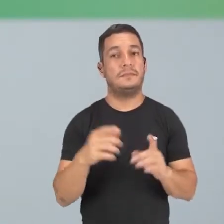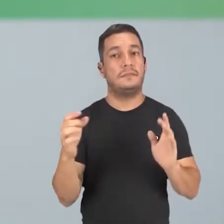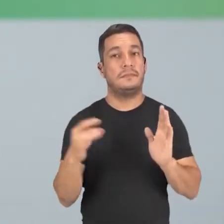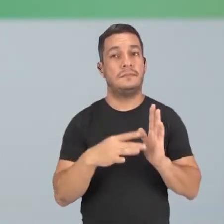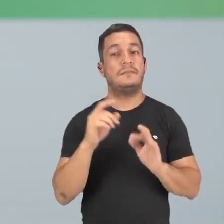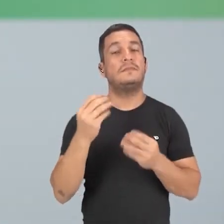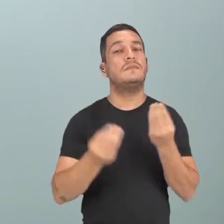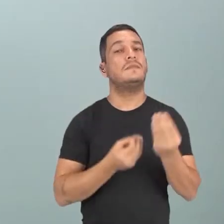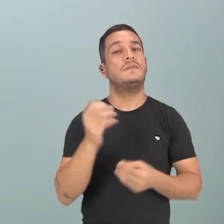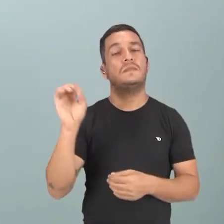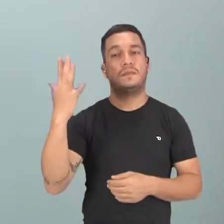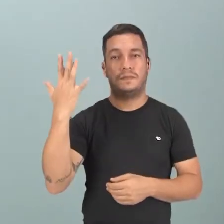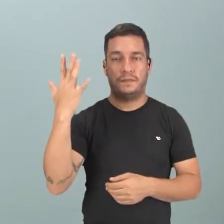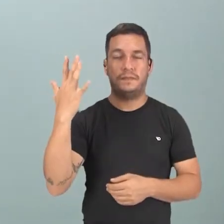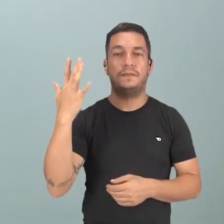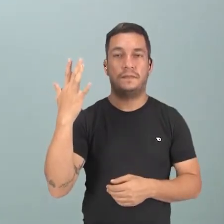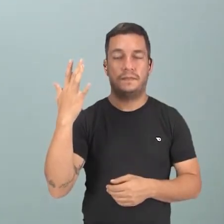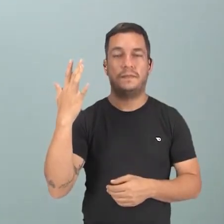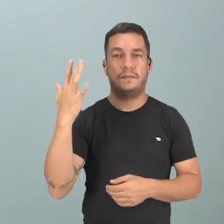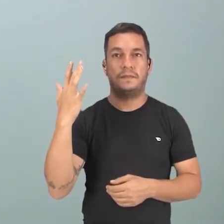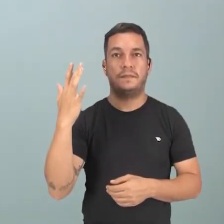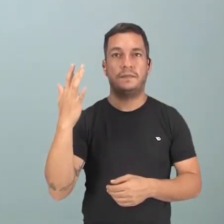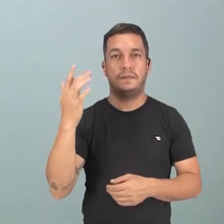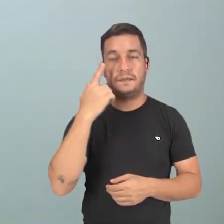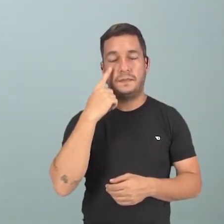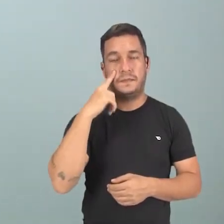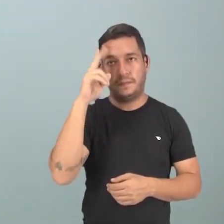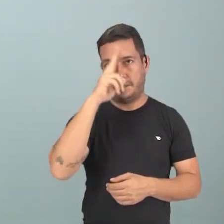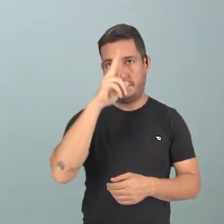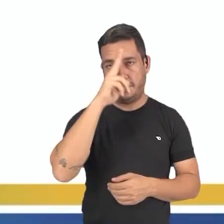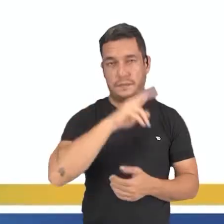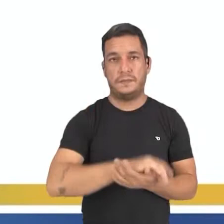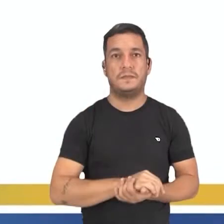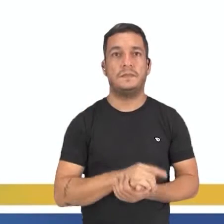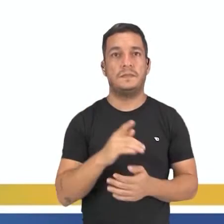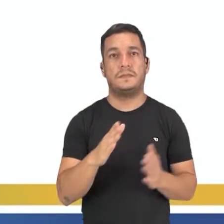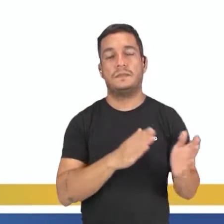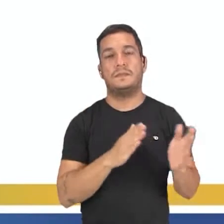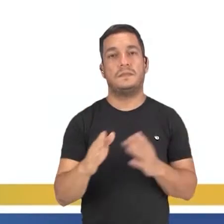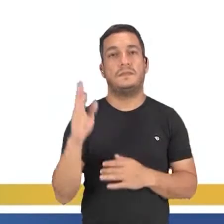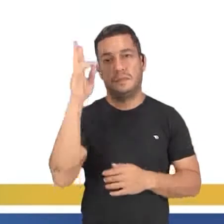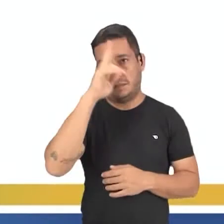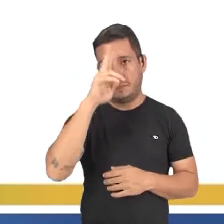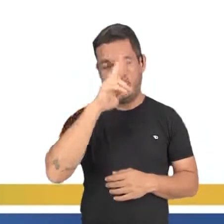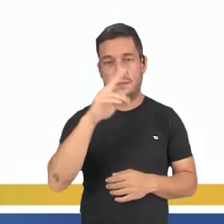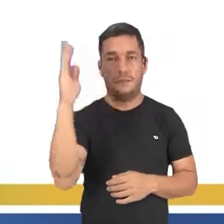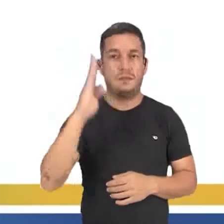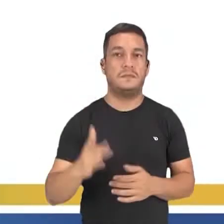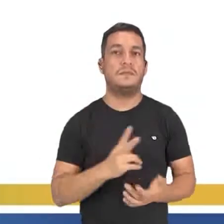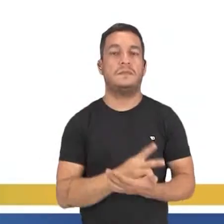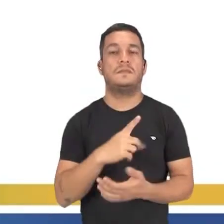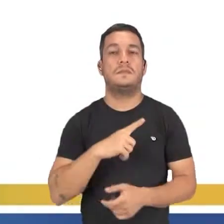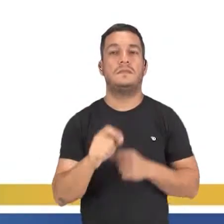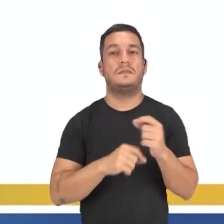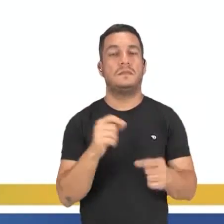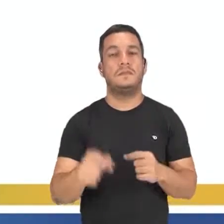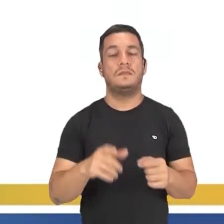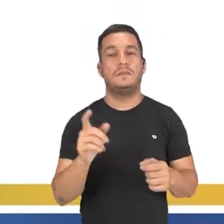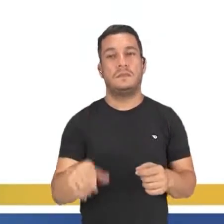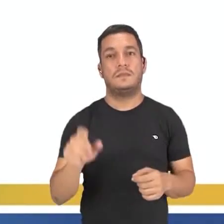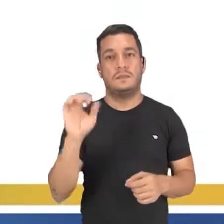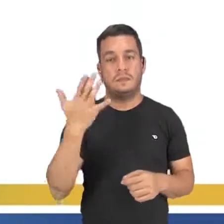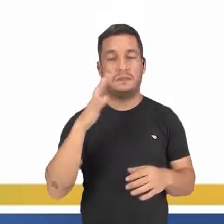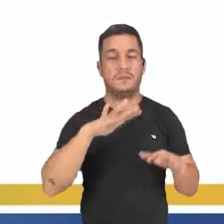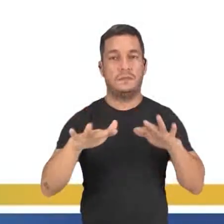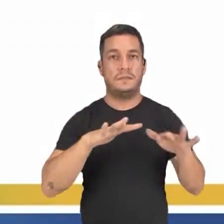destaque, como aconteceu isso do ponto de vista histórico. No decorrer da nossa história, o Brasil sempre teve grandes aberturas